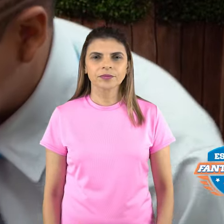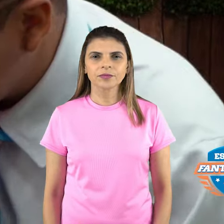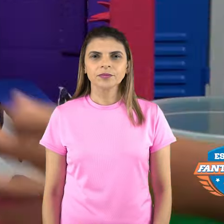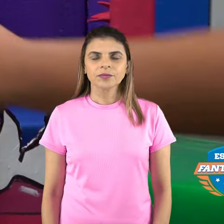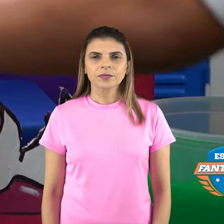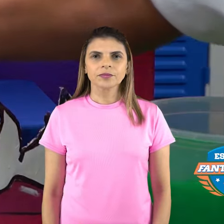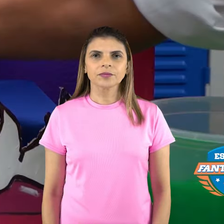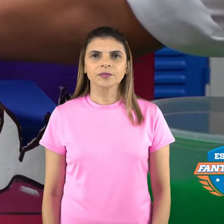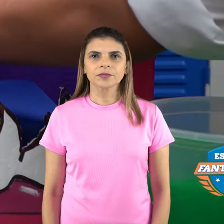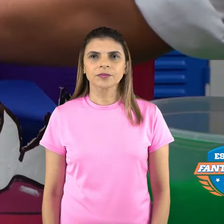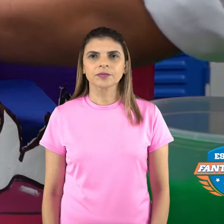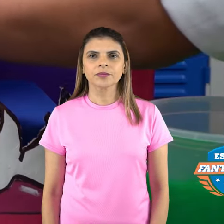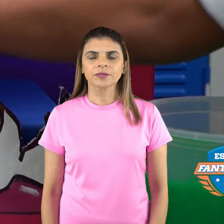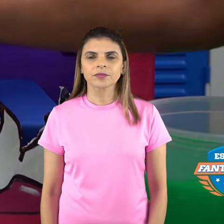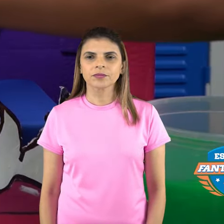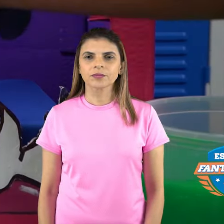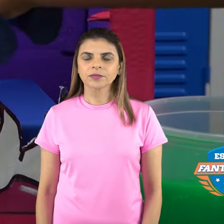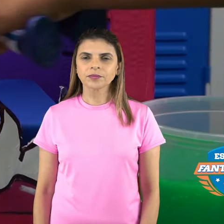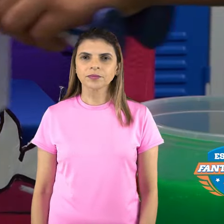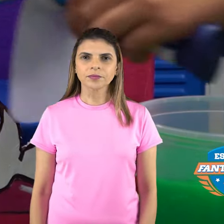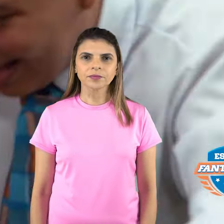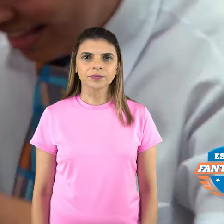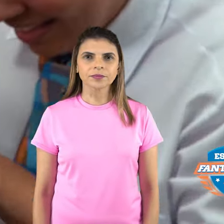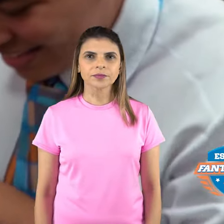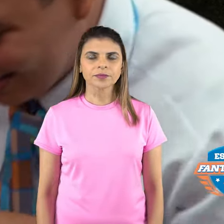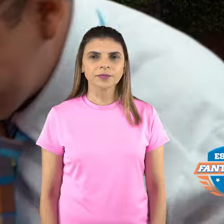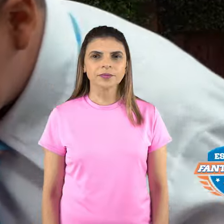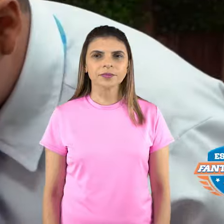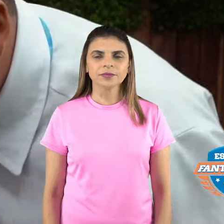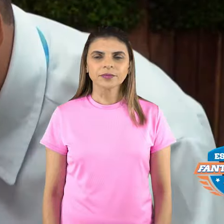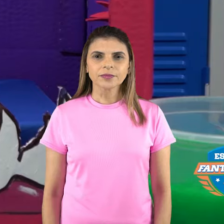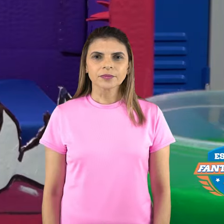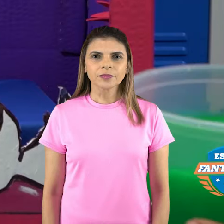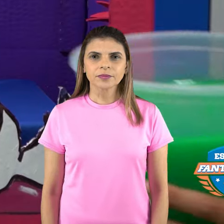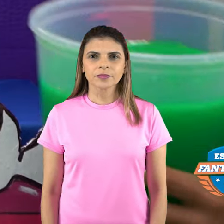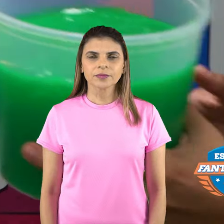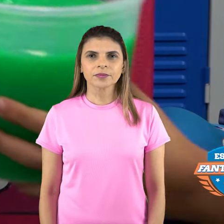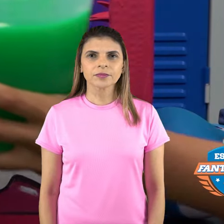E Tchau,